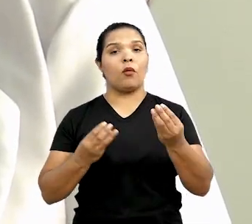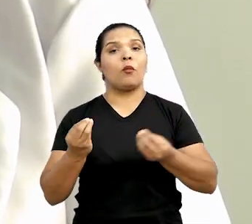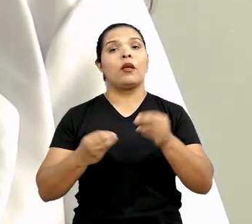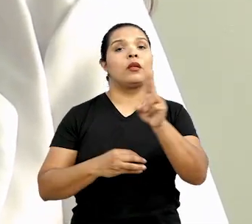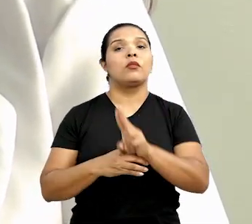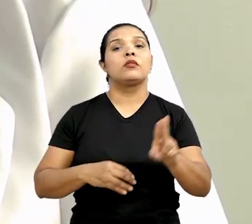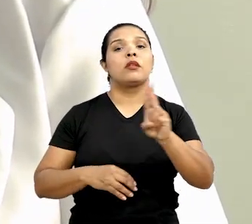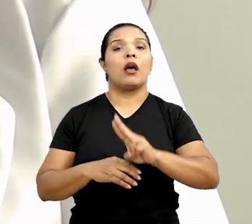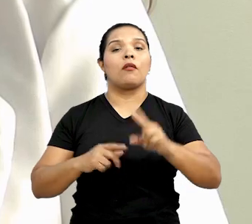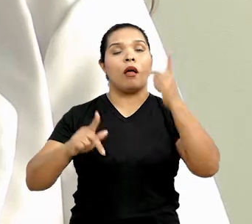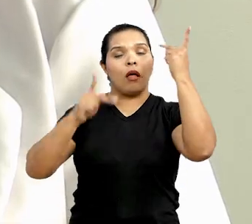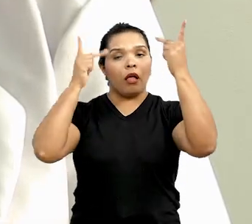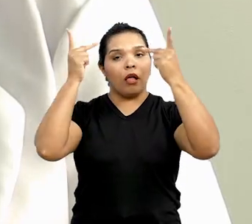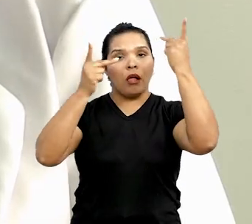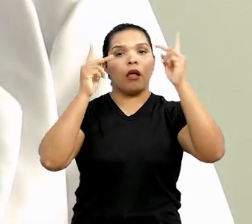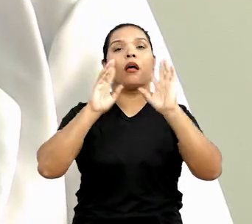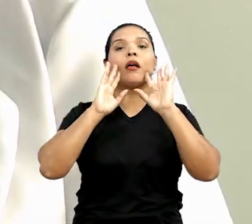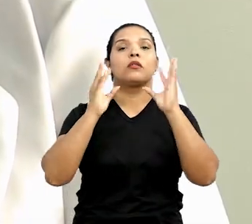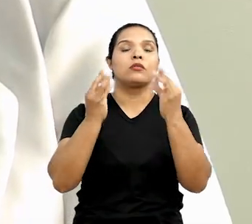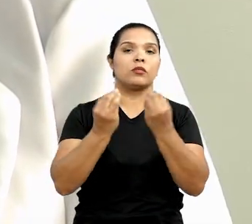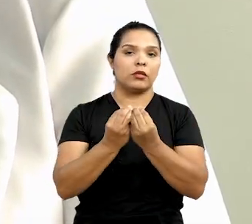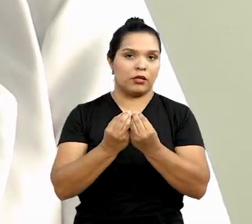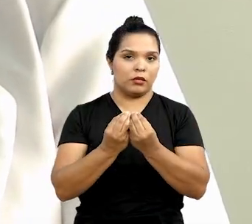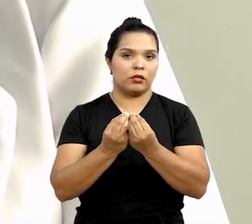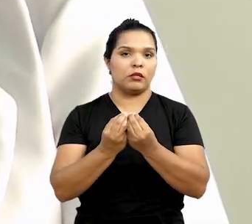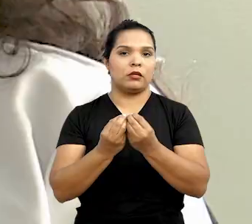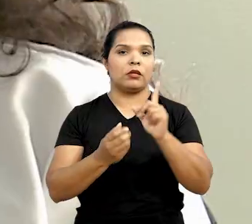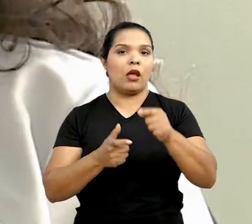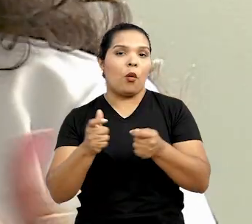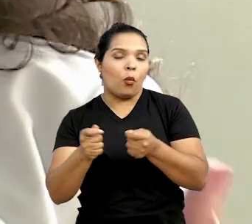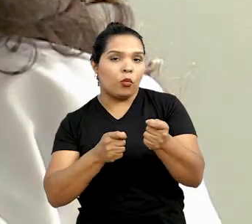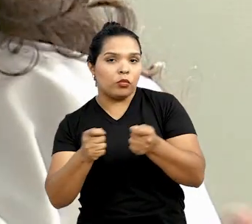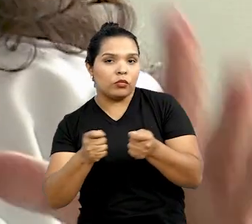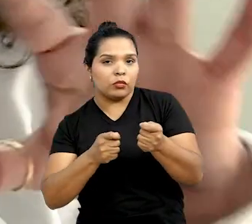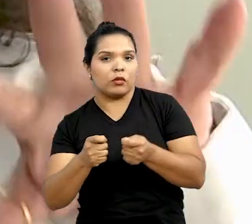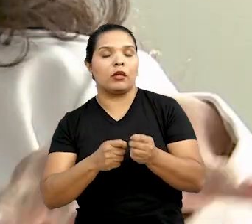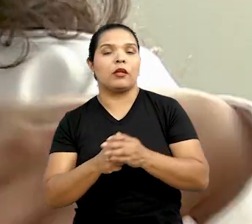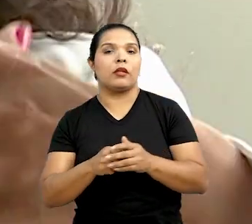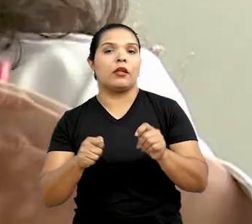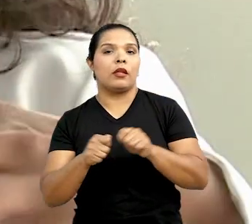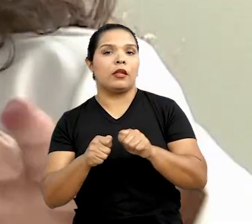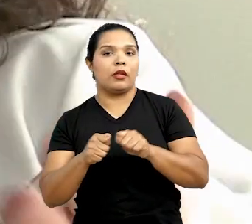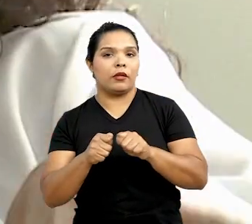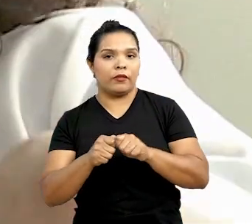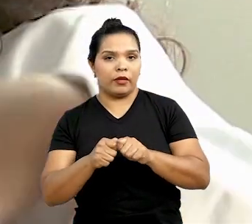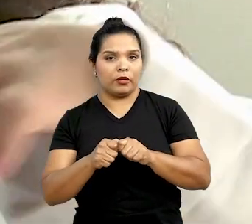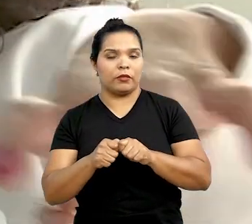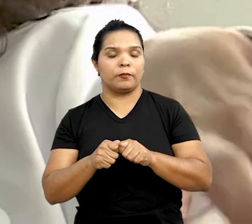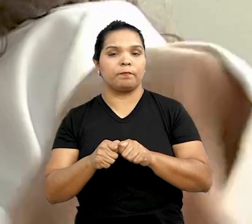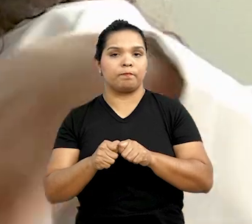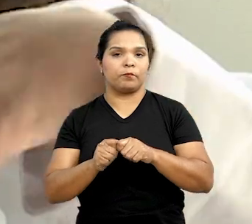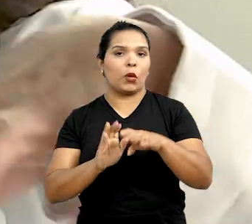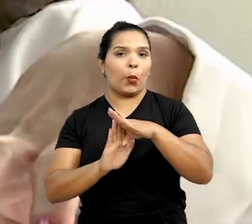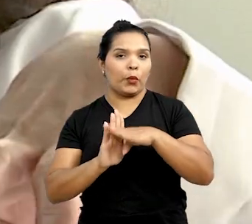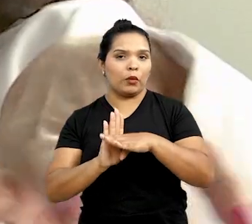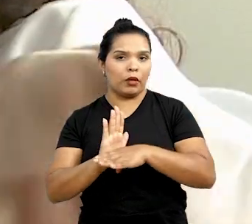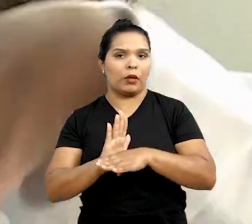gente usava o psicodélico ou substância salina, que é o controle. O comportamento ele é feito por um etograma, que a gente diz. A